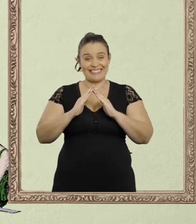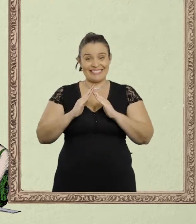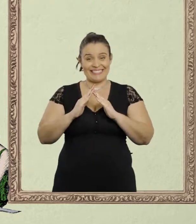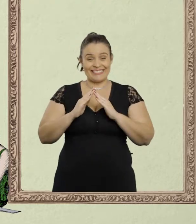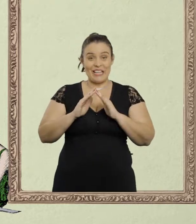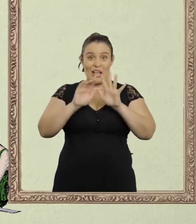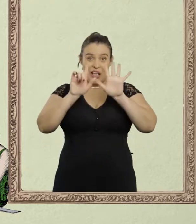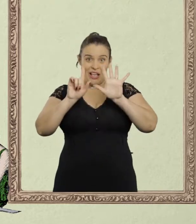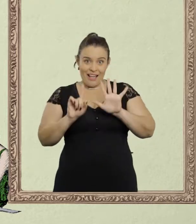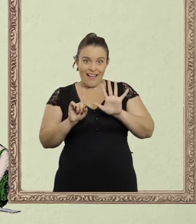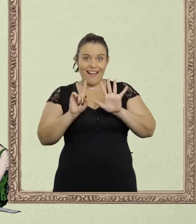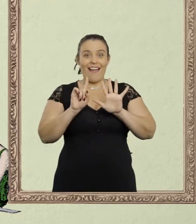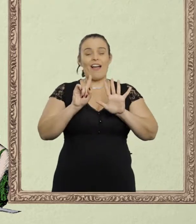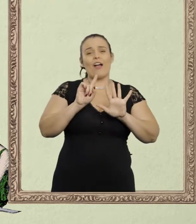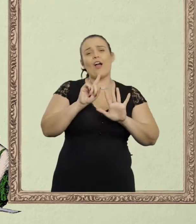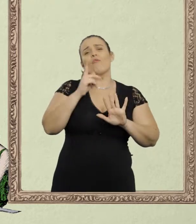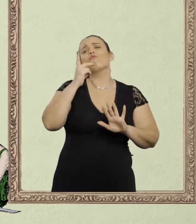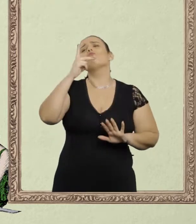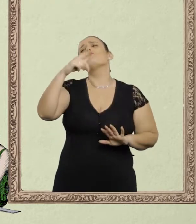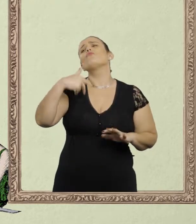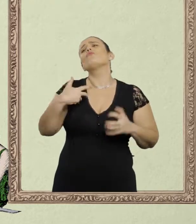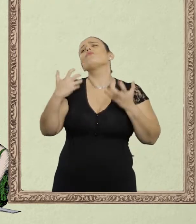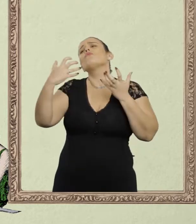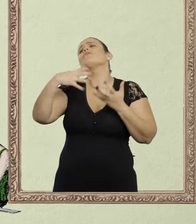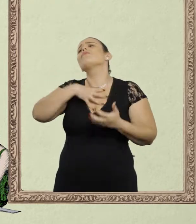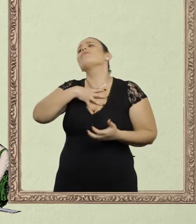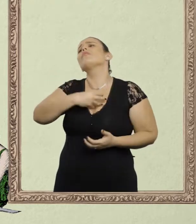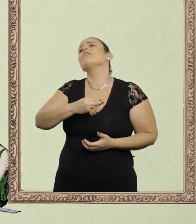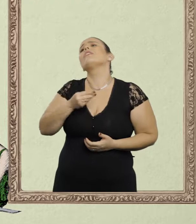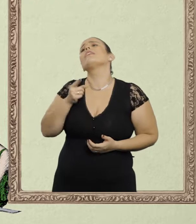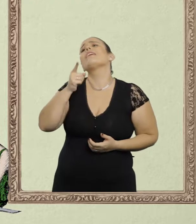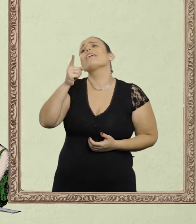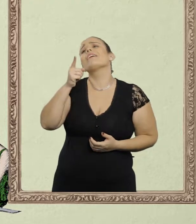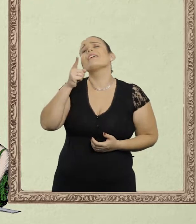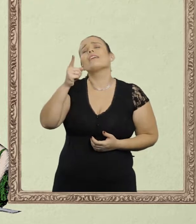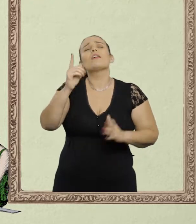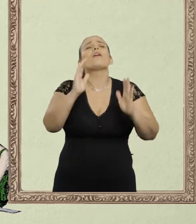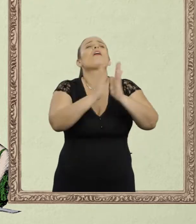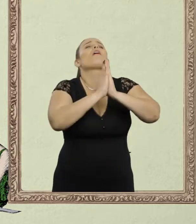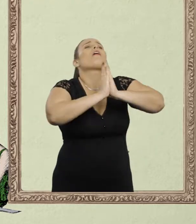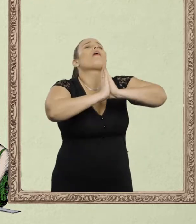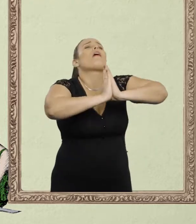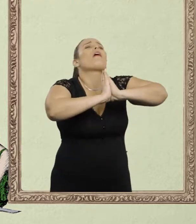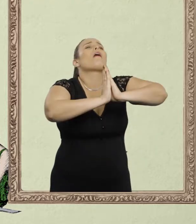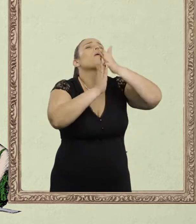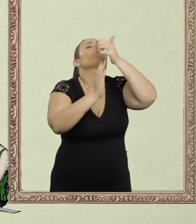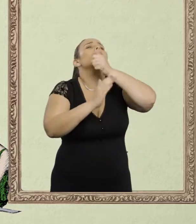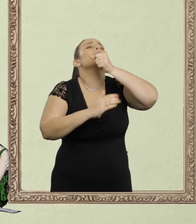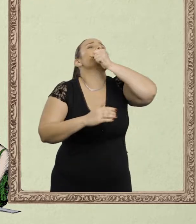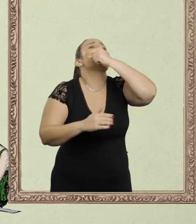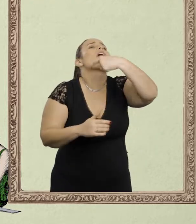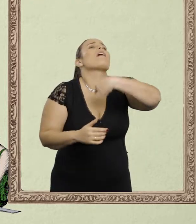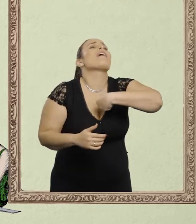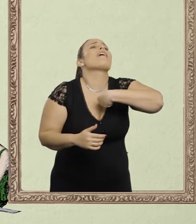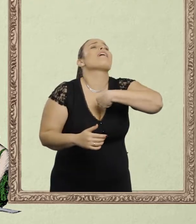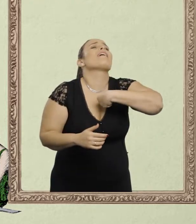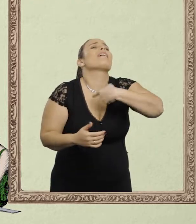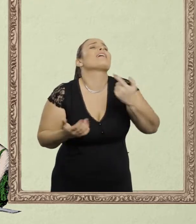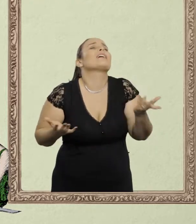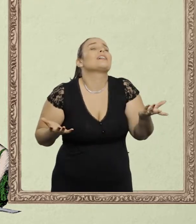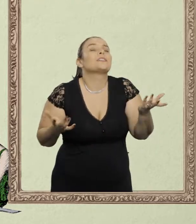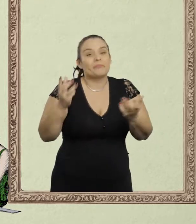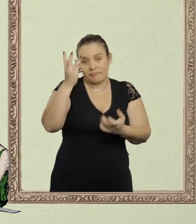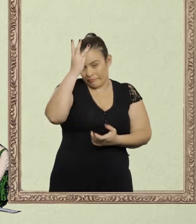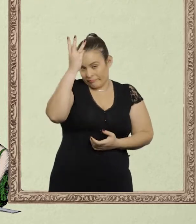Que linda casinha! Os meninos disseram para Wendy que queriam ser filhos dela. Eles pediram: Seja